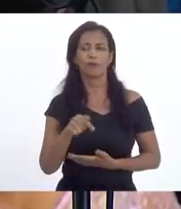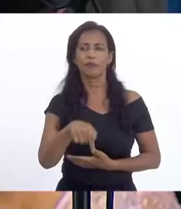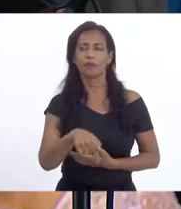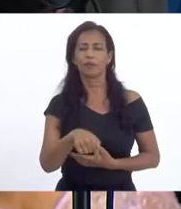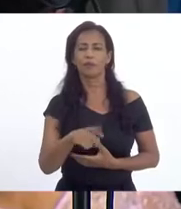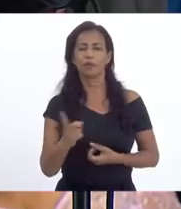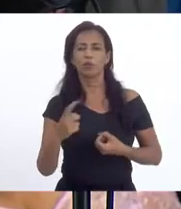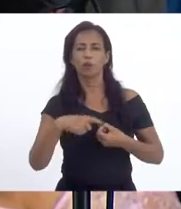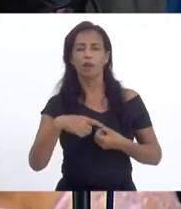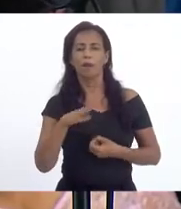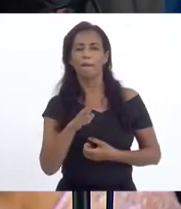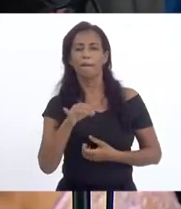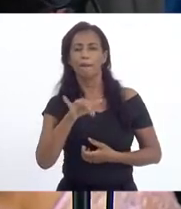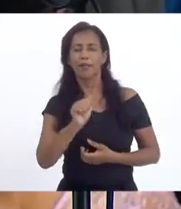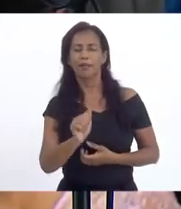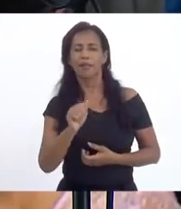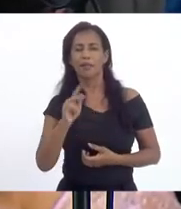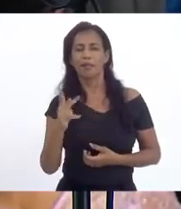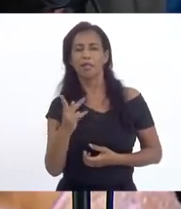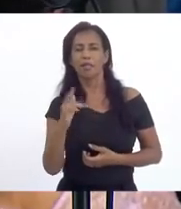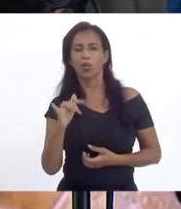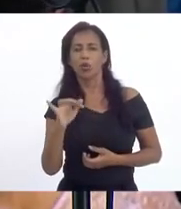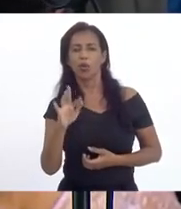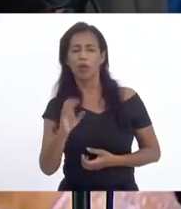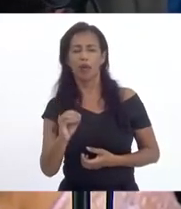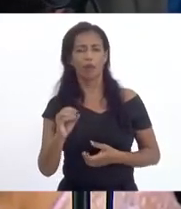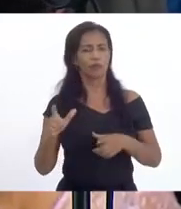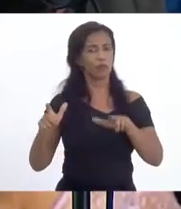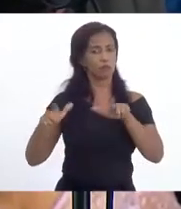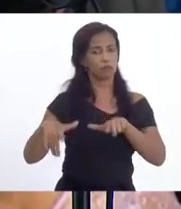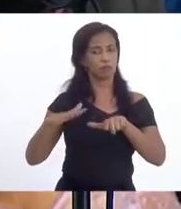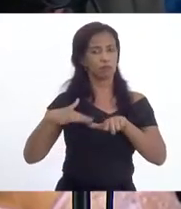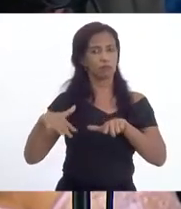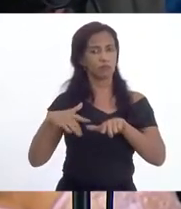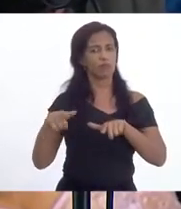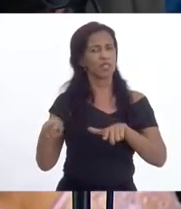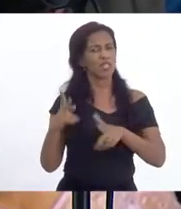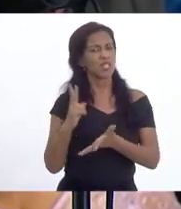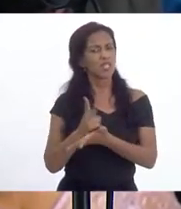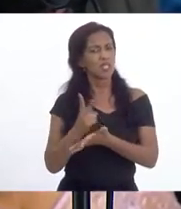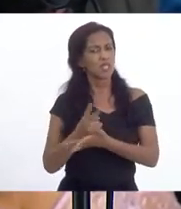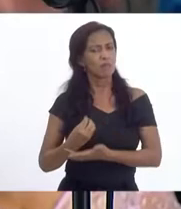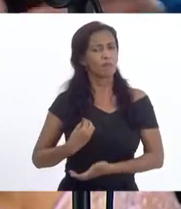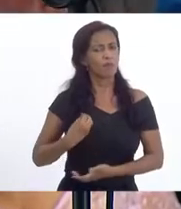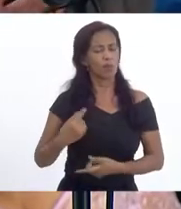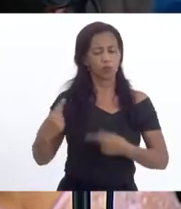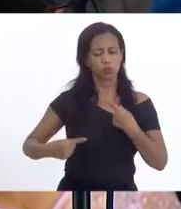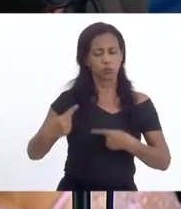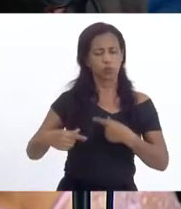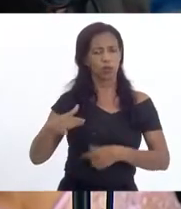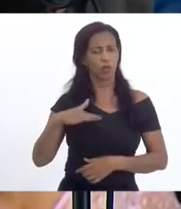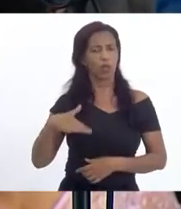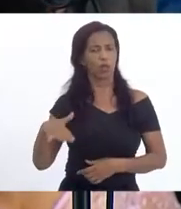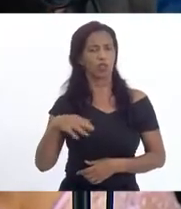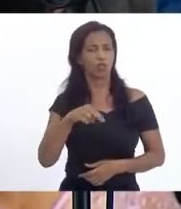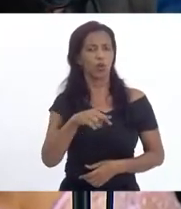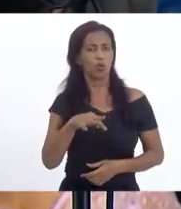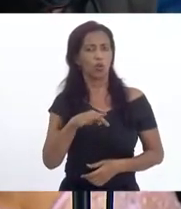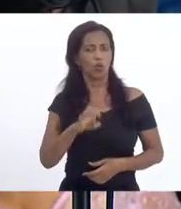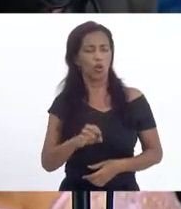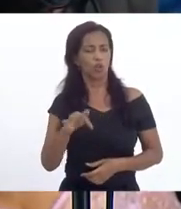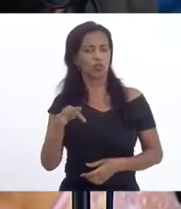no consórcio da bacia hidrográfica do Itabapuana, e ele estava sempre presente discutindo a região norte